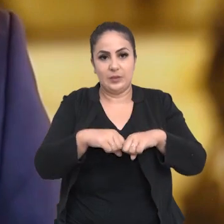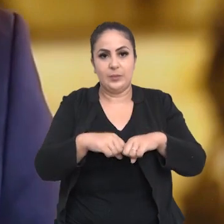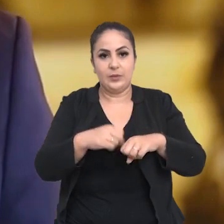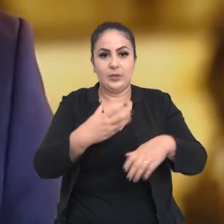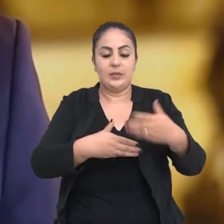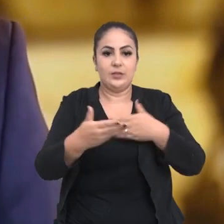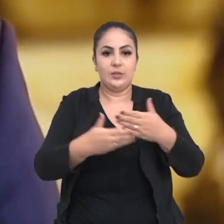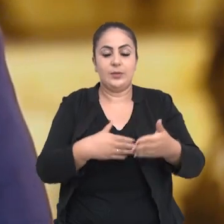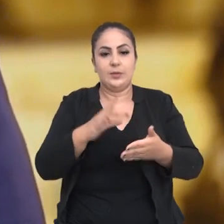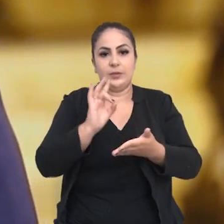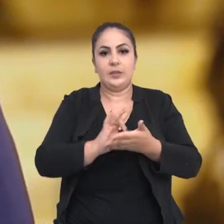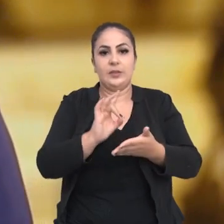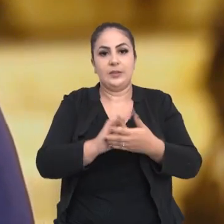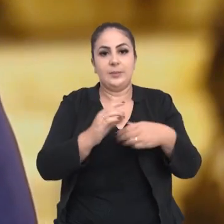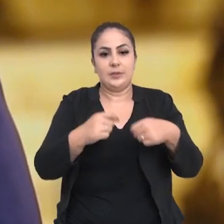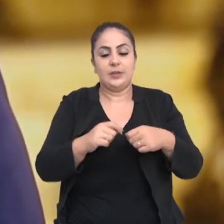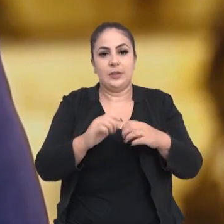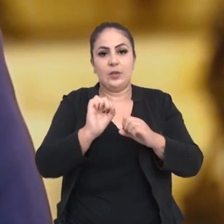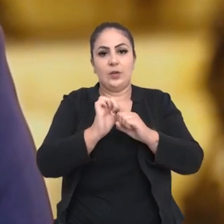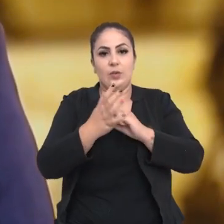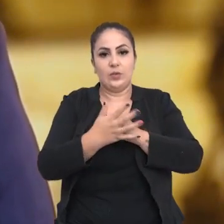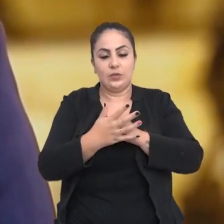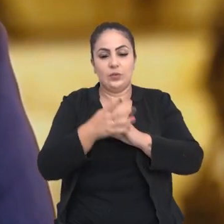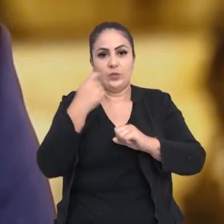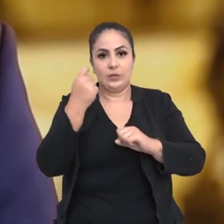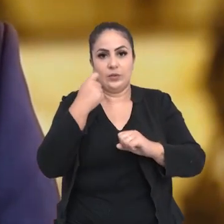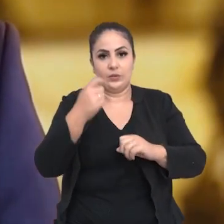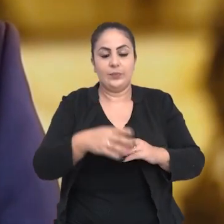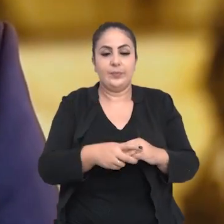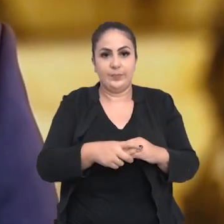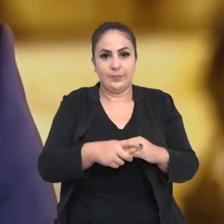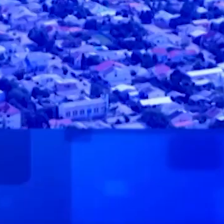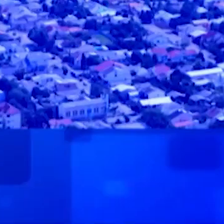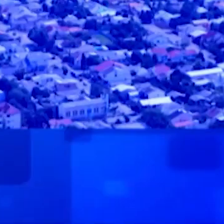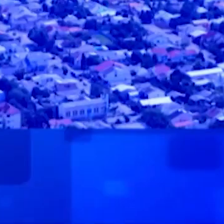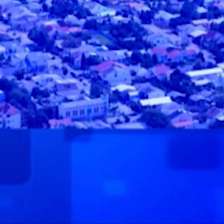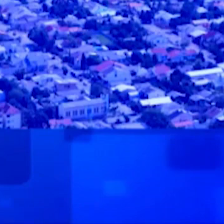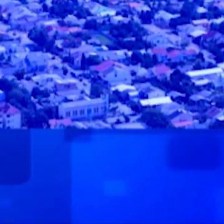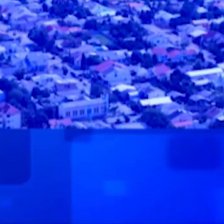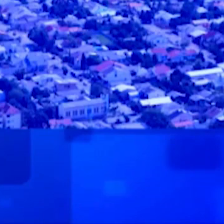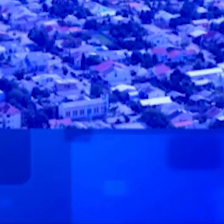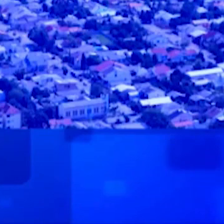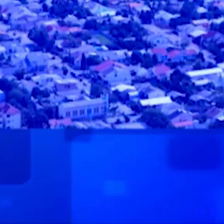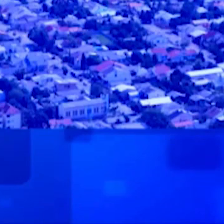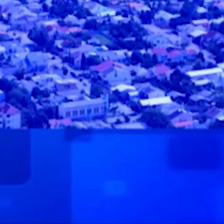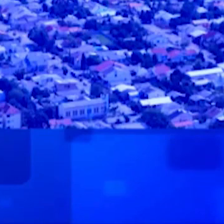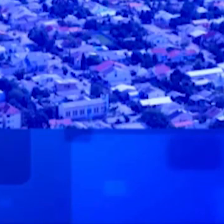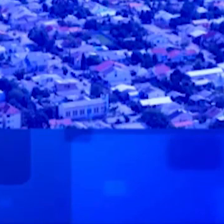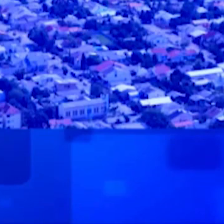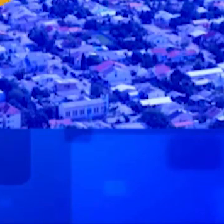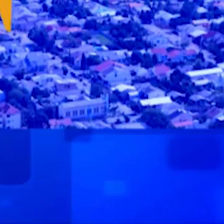sistema no atendimento à atual demanda da Covid-19 no Rio Grande do Sul.